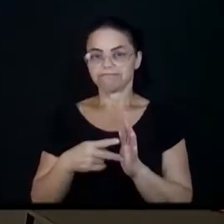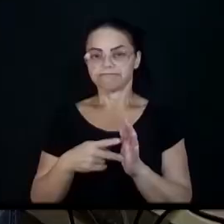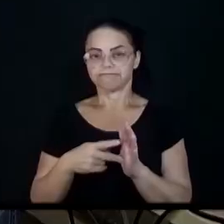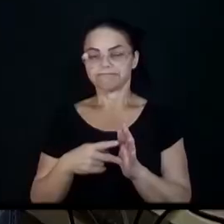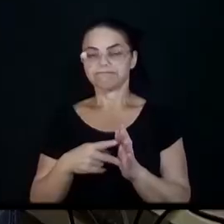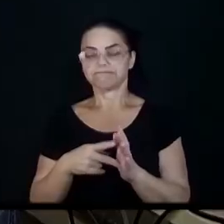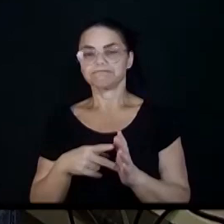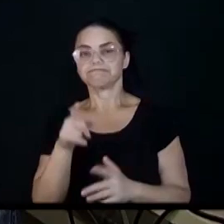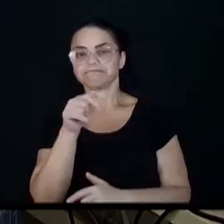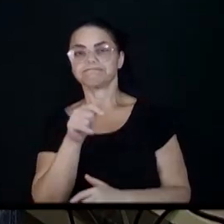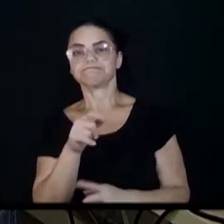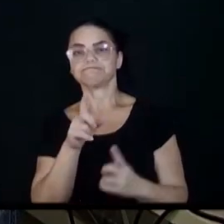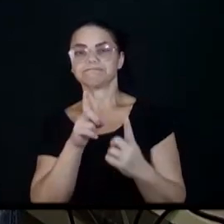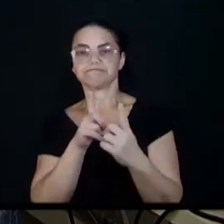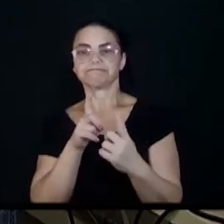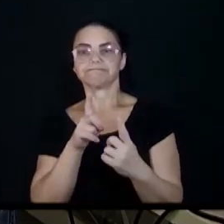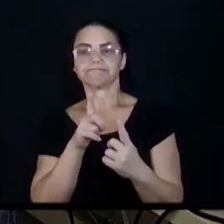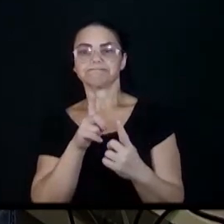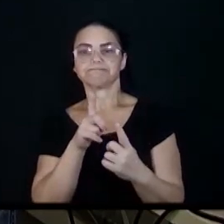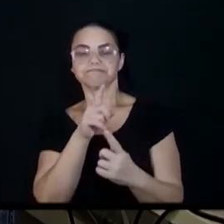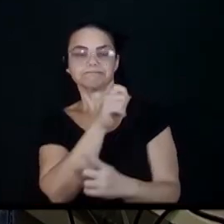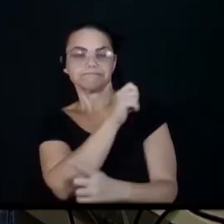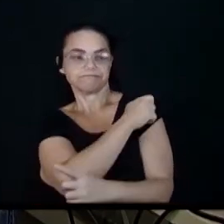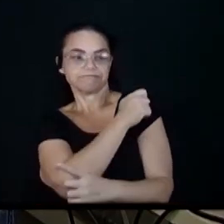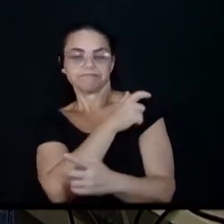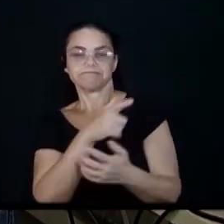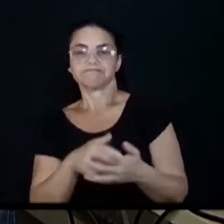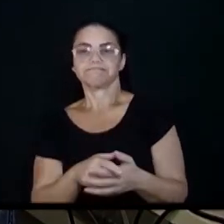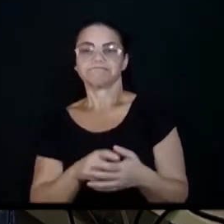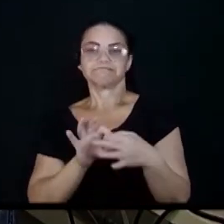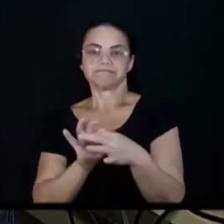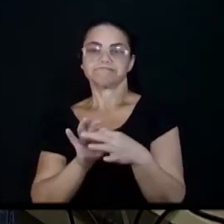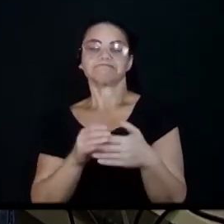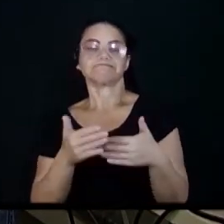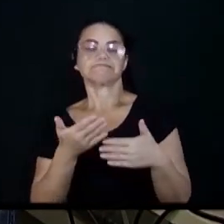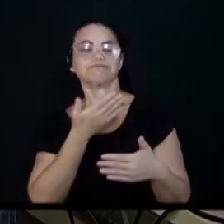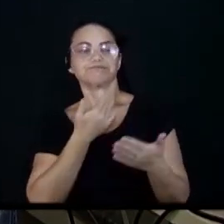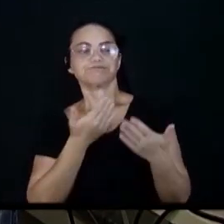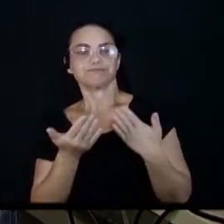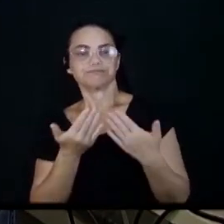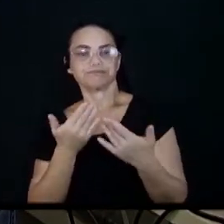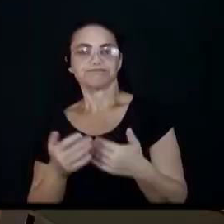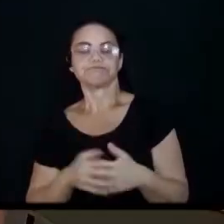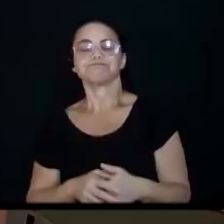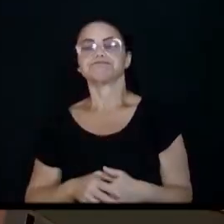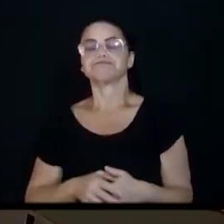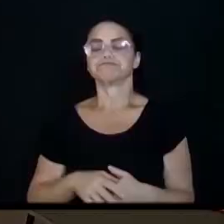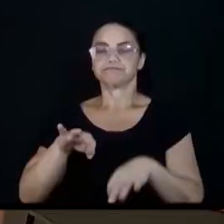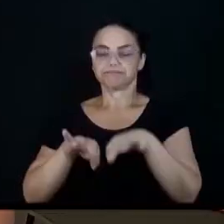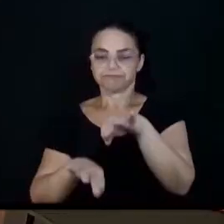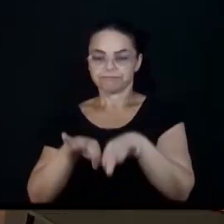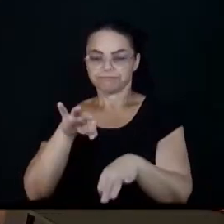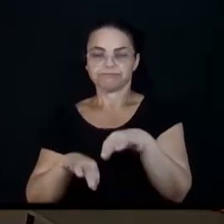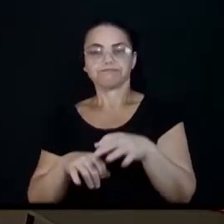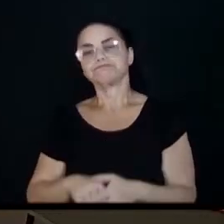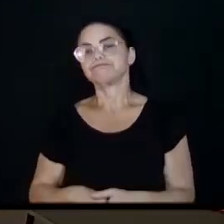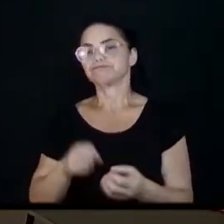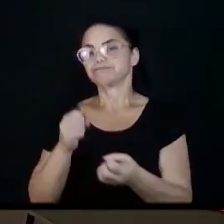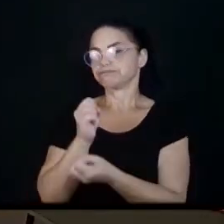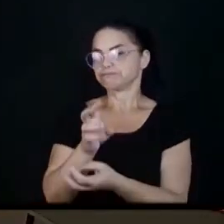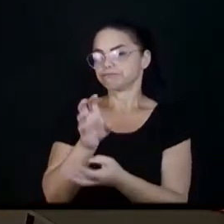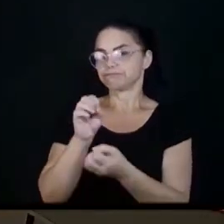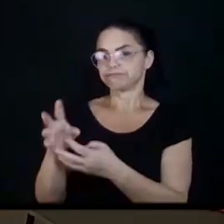as coisas ficam ligadas e se conversam. Para os oficineiros e para os educadores, para nós que estamos